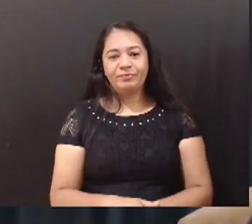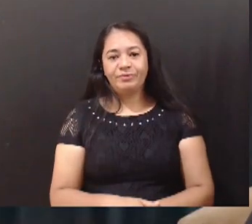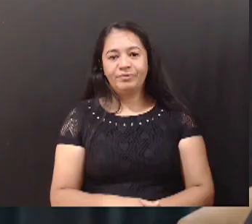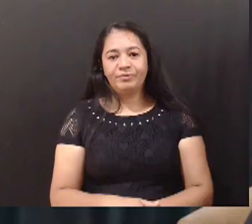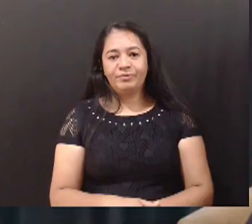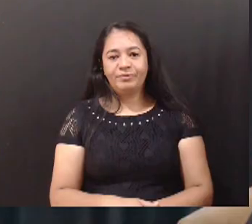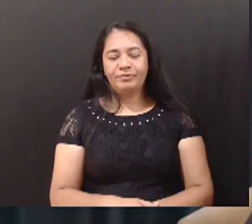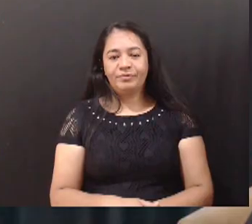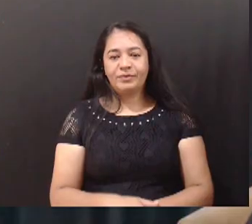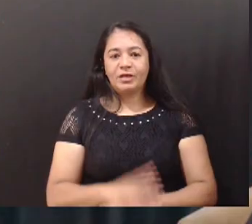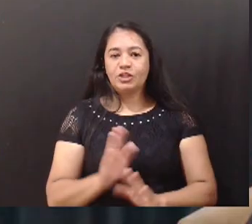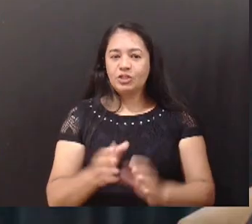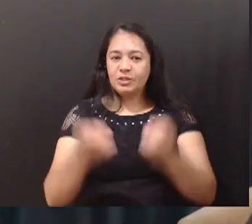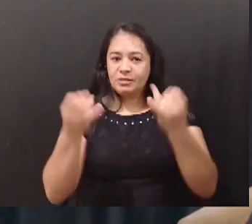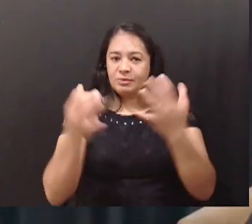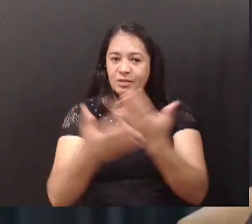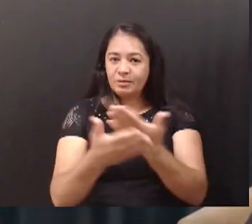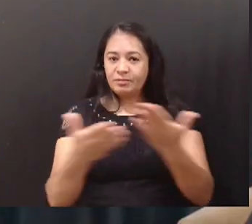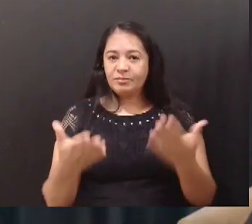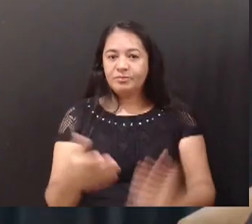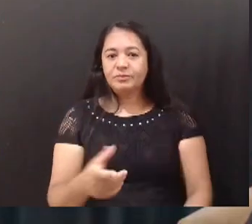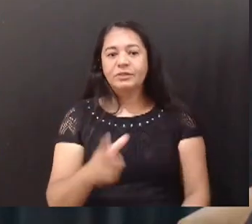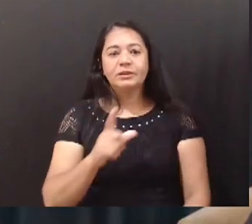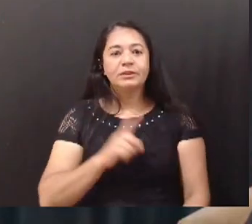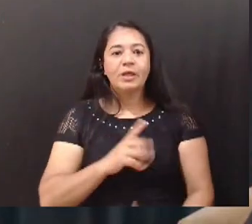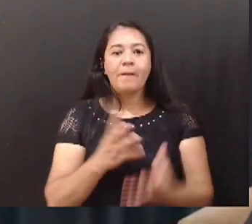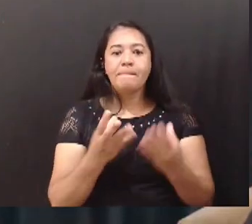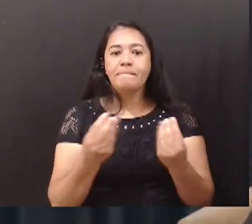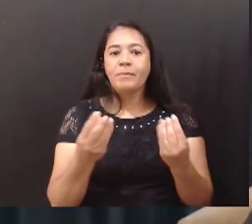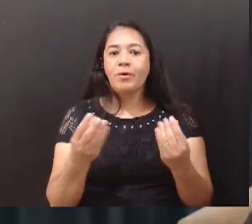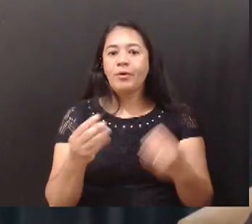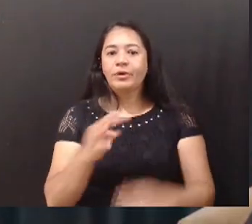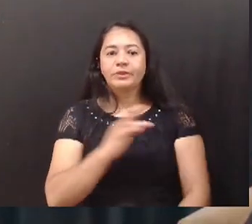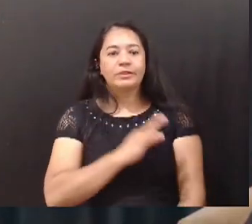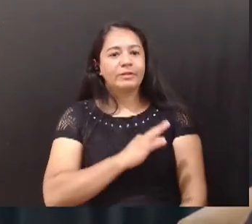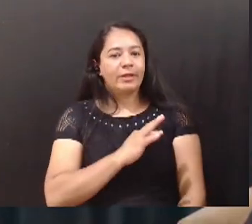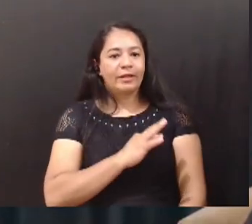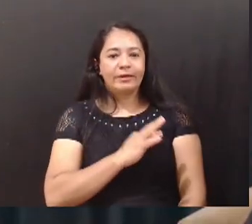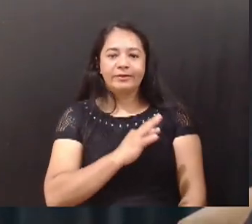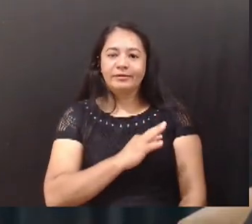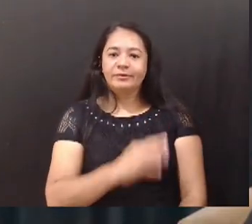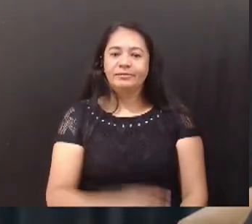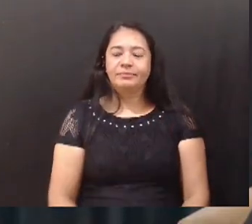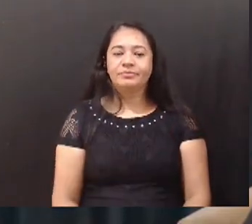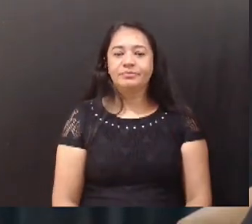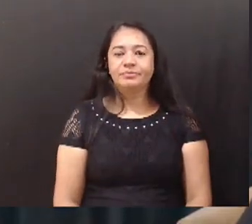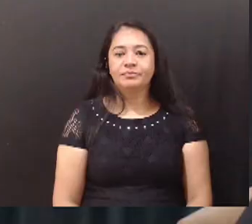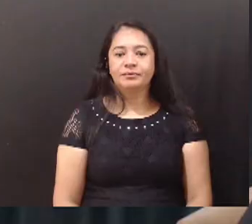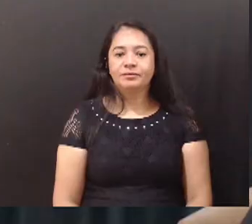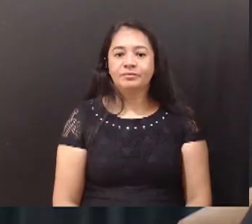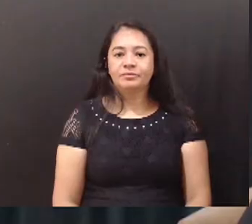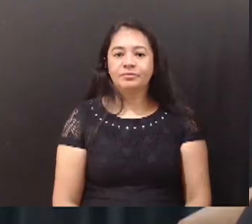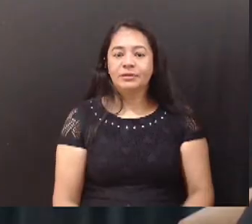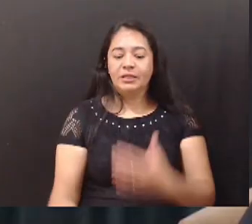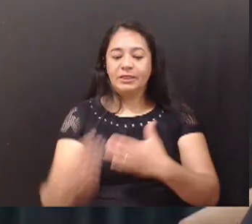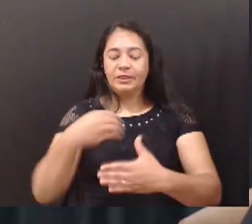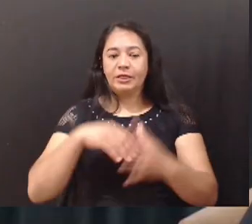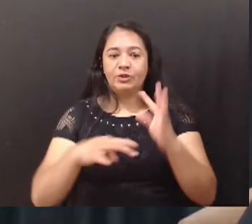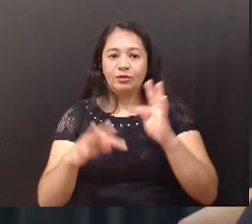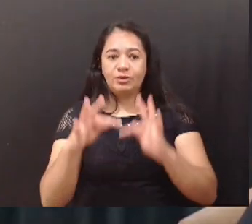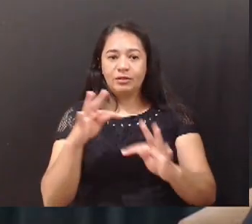para você que existem muitas técnicas, mas muitas mesmas, assim. Então, na terapia, né, eu sou da